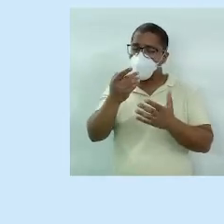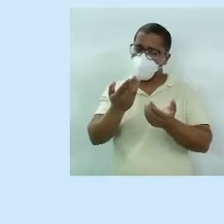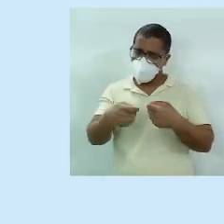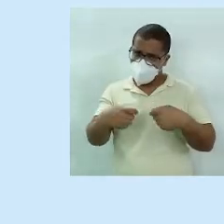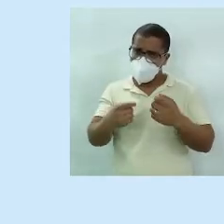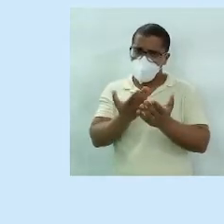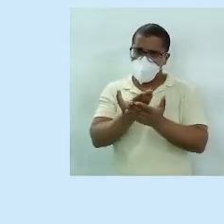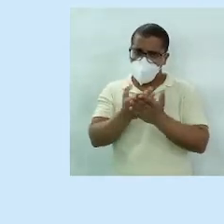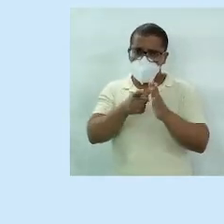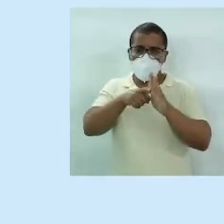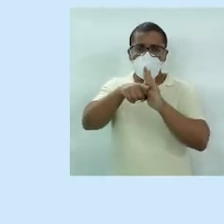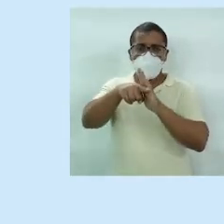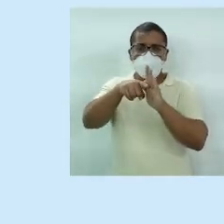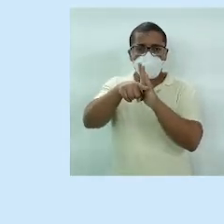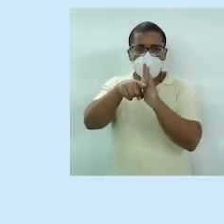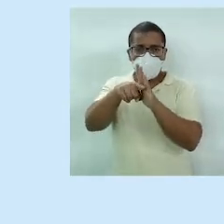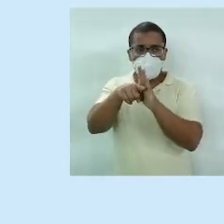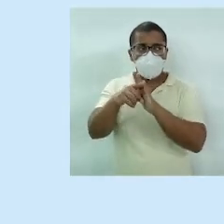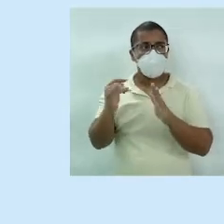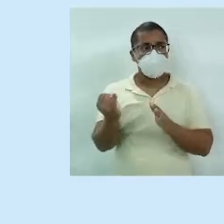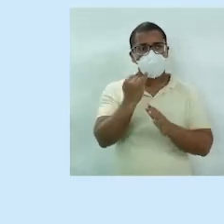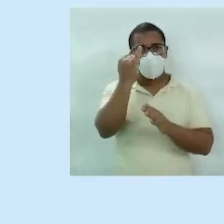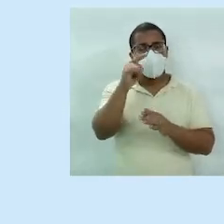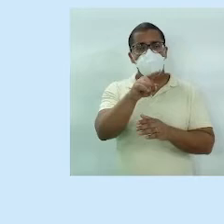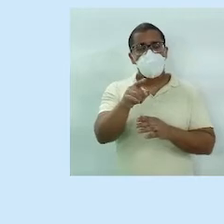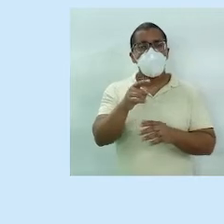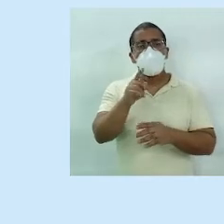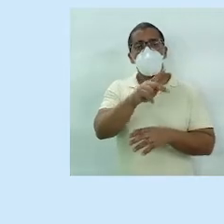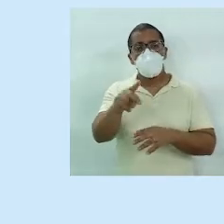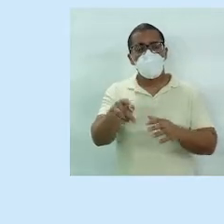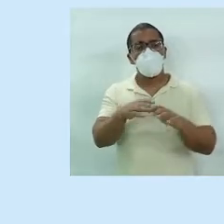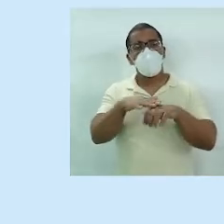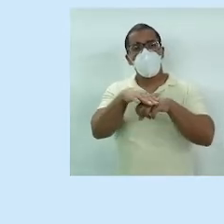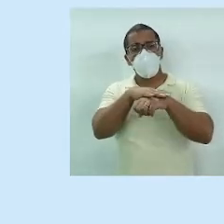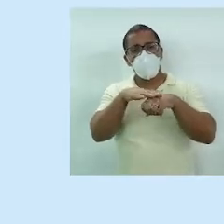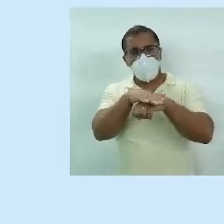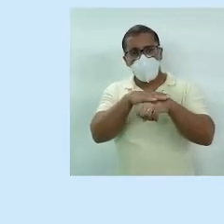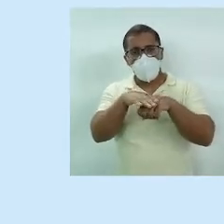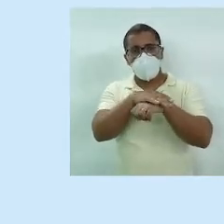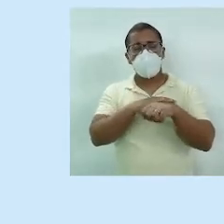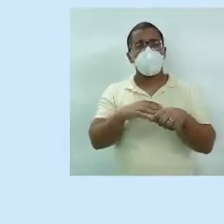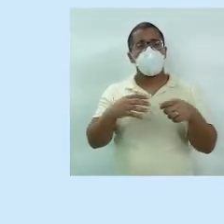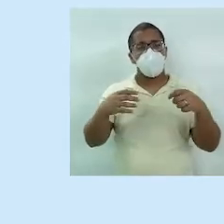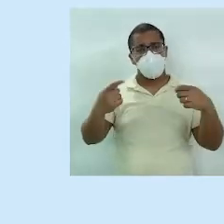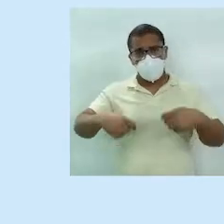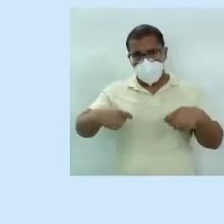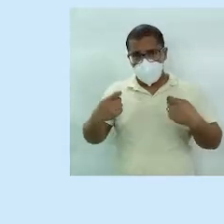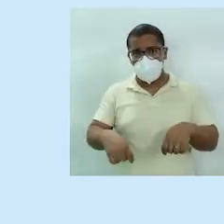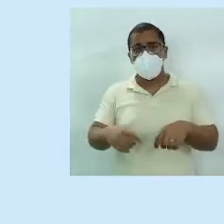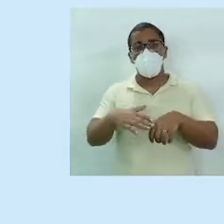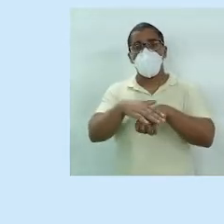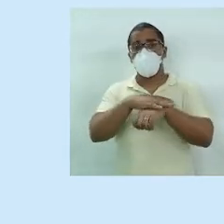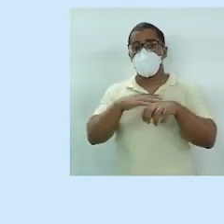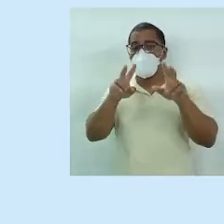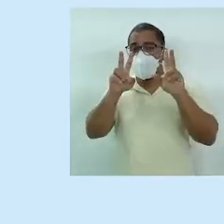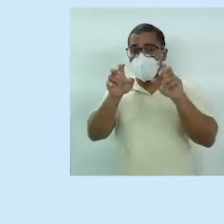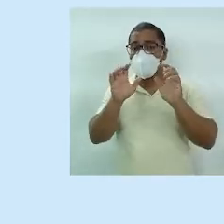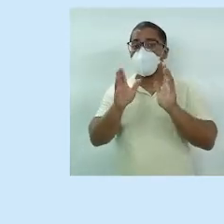estudem, pesquisem, procurem seus professores, conversem um pouco sobre o assunto dado,